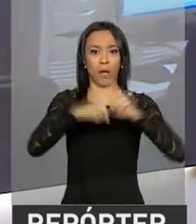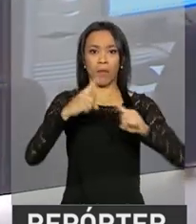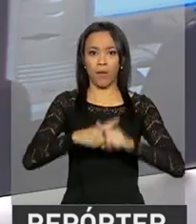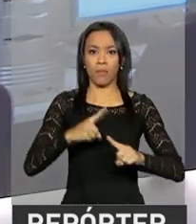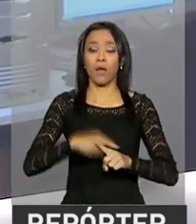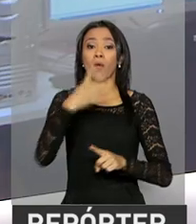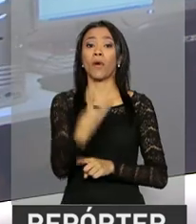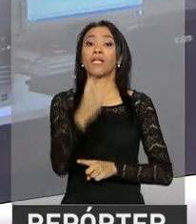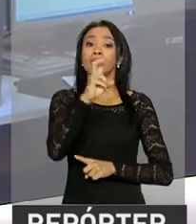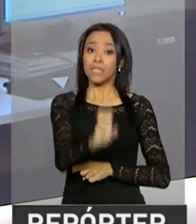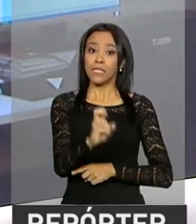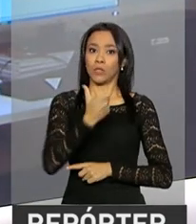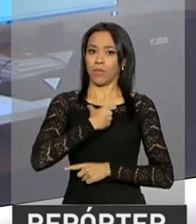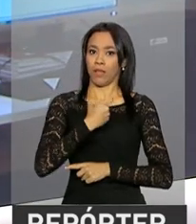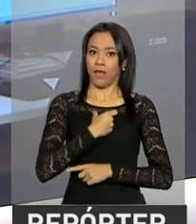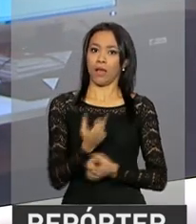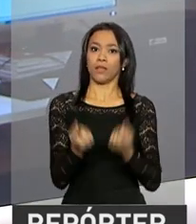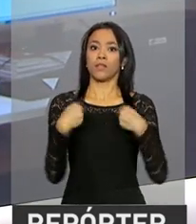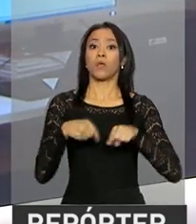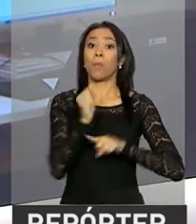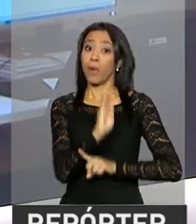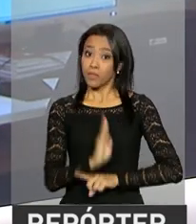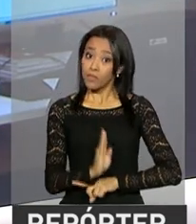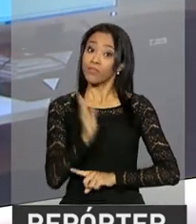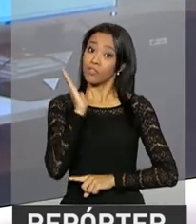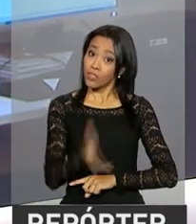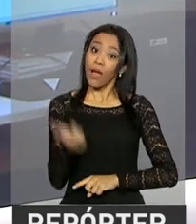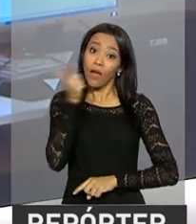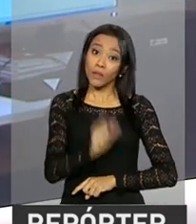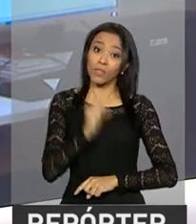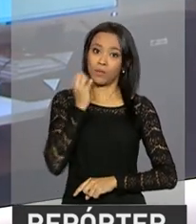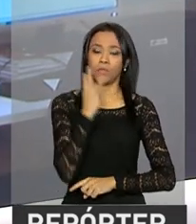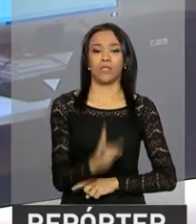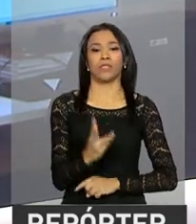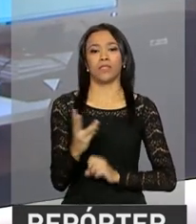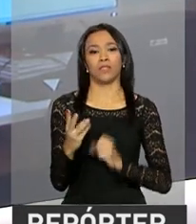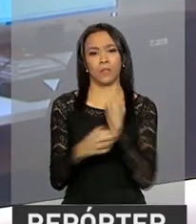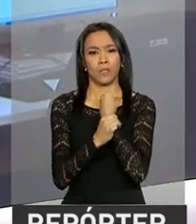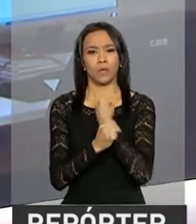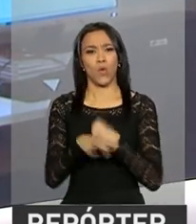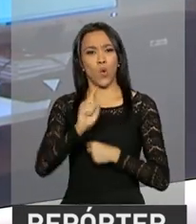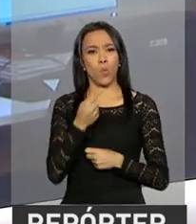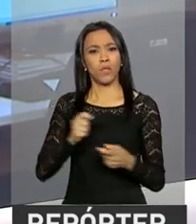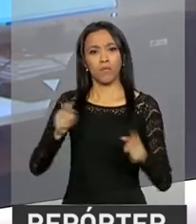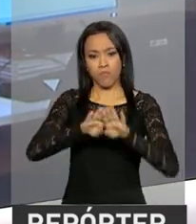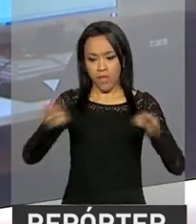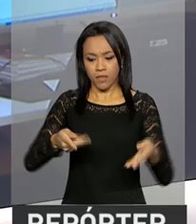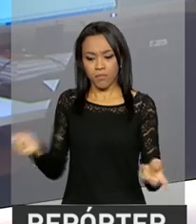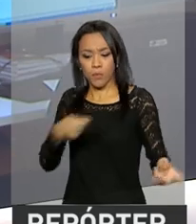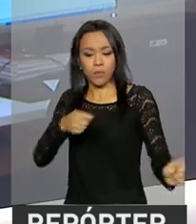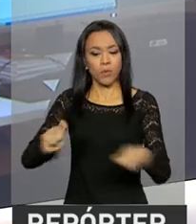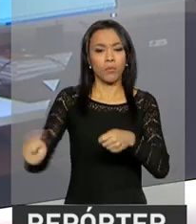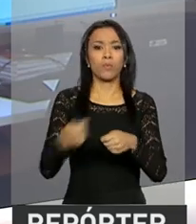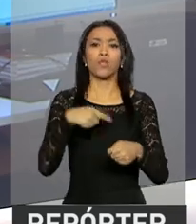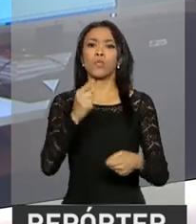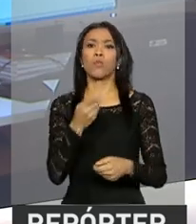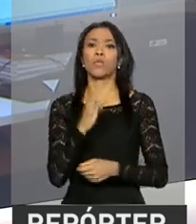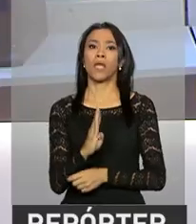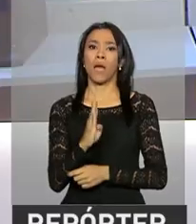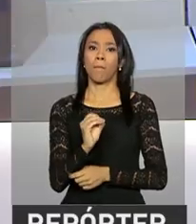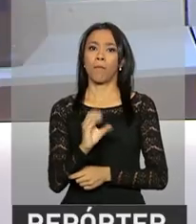45 disputas de medalhas. O Brasil já tem 3 medalhas garantidas, uma no tênis de mesa e 2 na